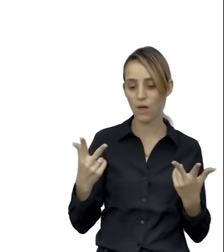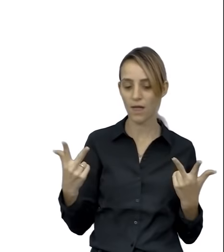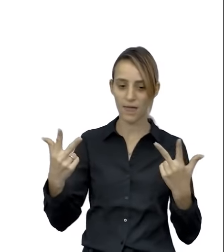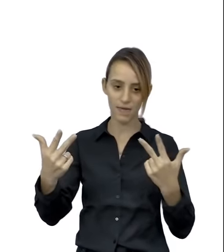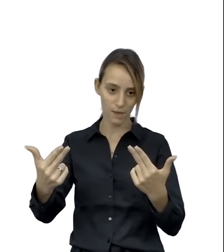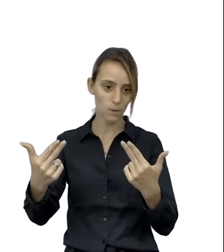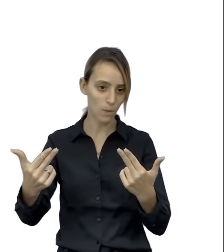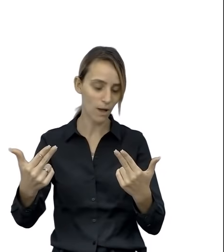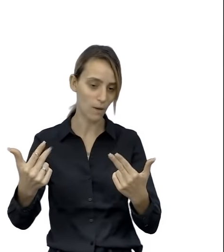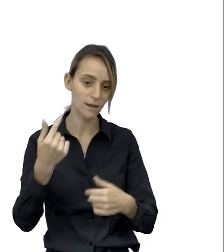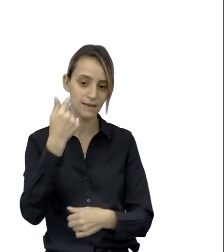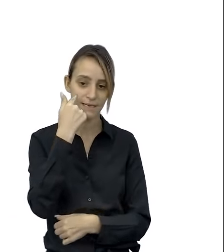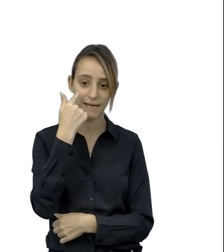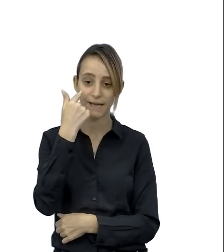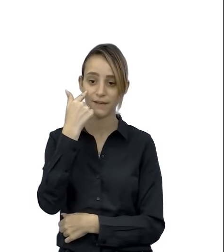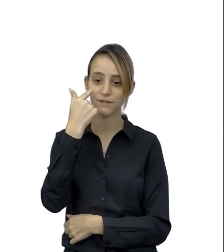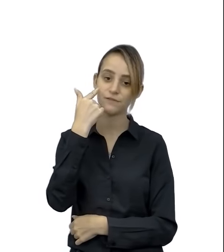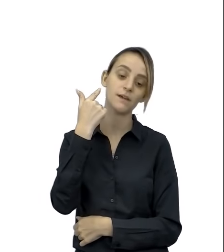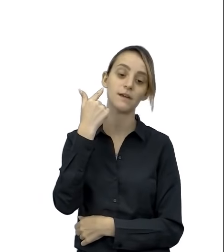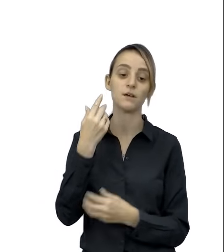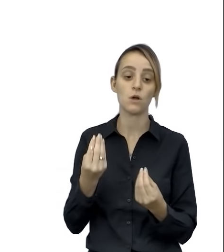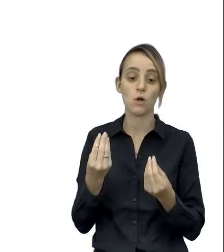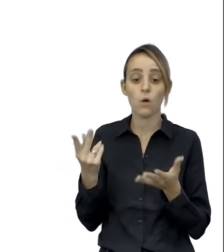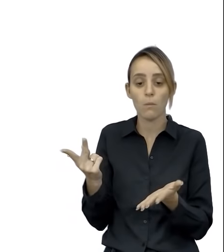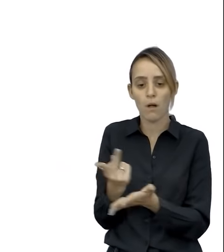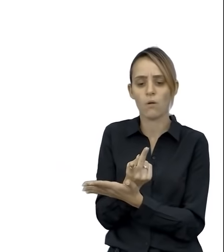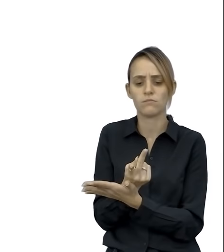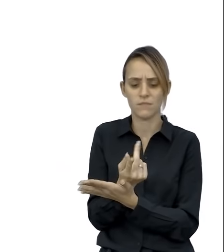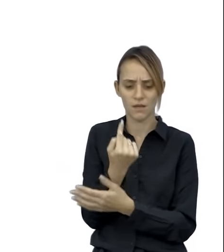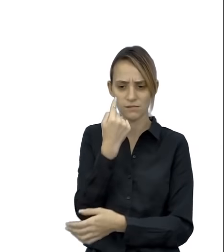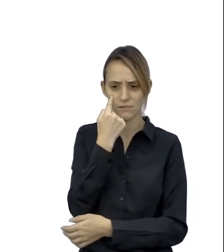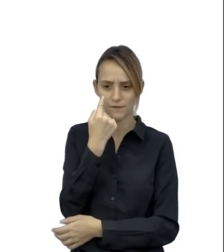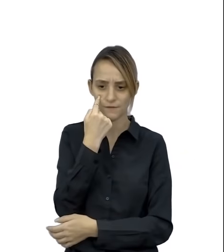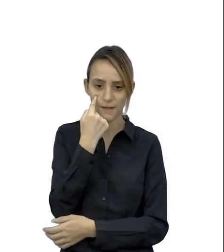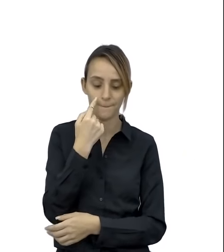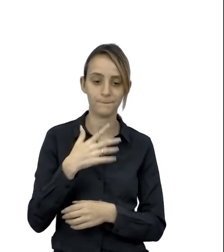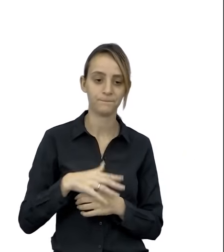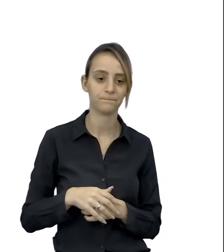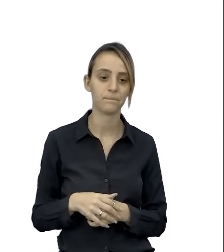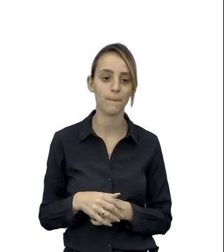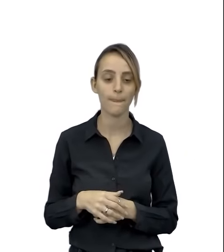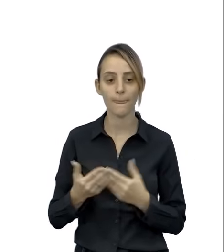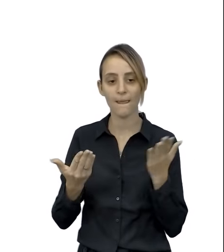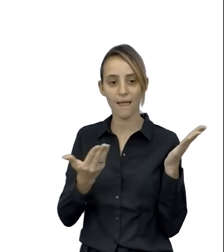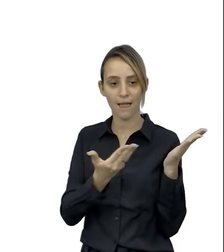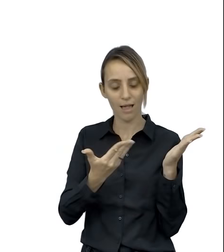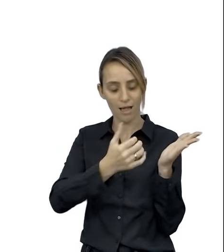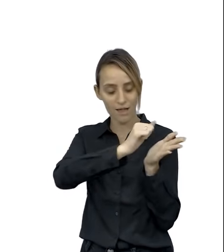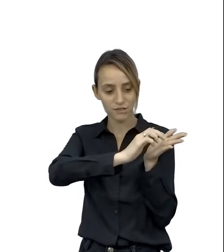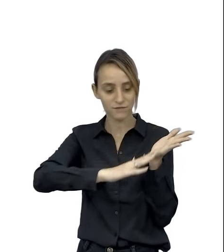quantidade. Verifiquemos, então, como acontecerá. No caso dessa